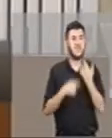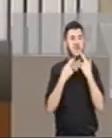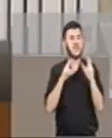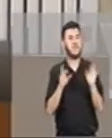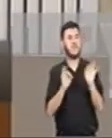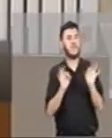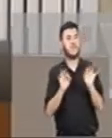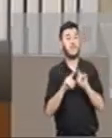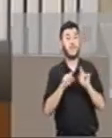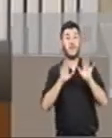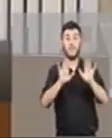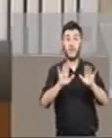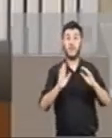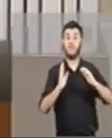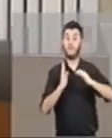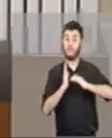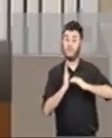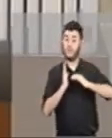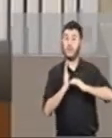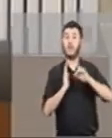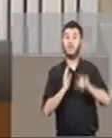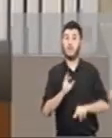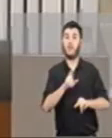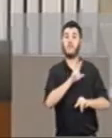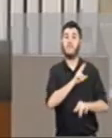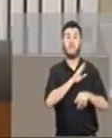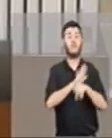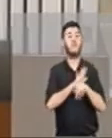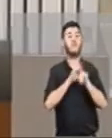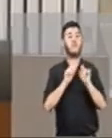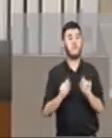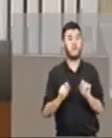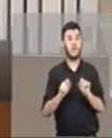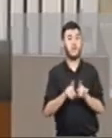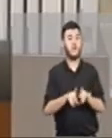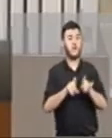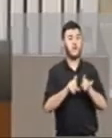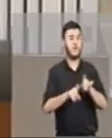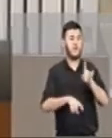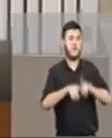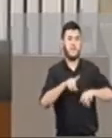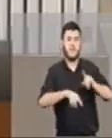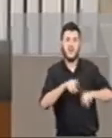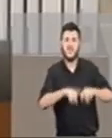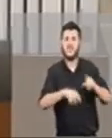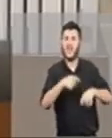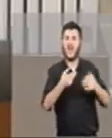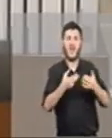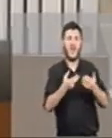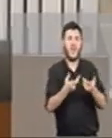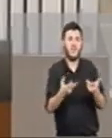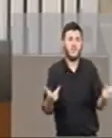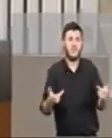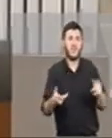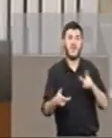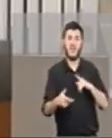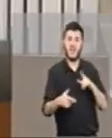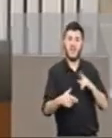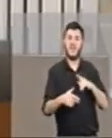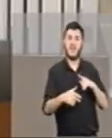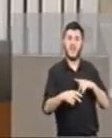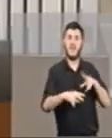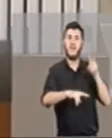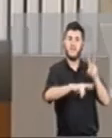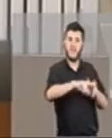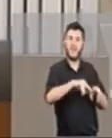Senado é, evidentemente, o proprietário de objetos que estão aqui apreendidos e